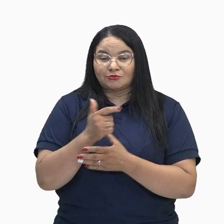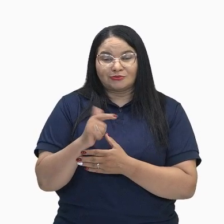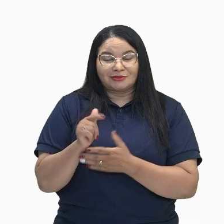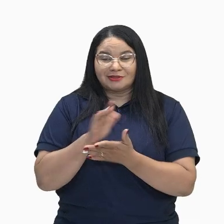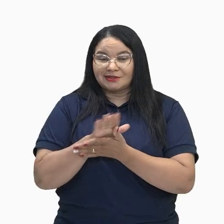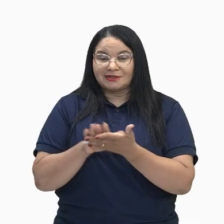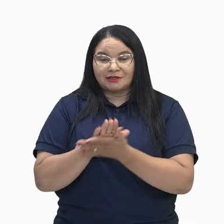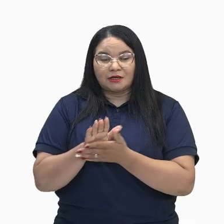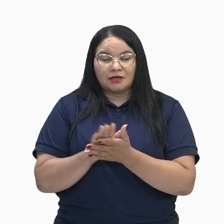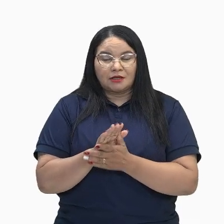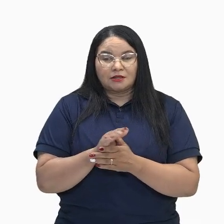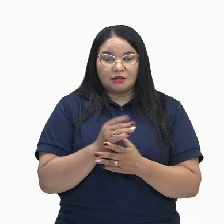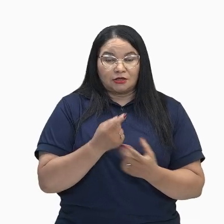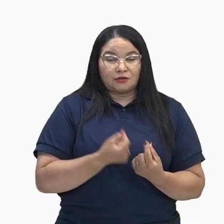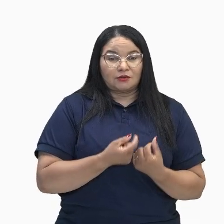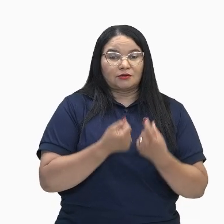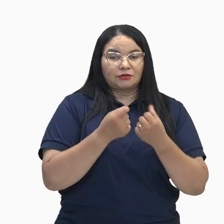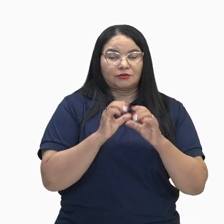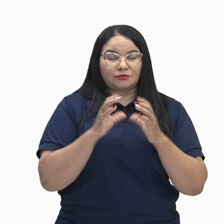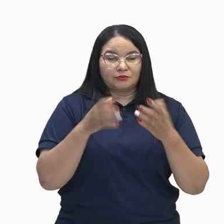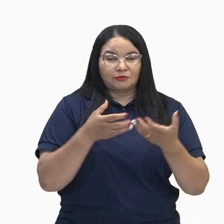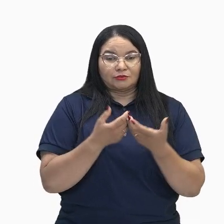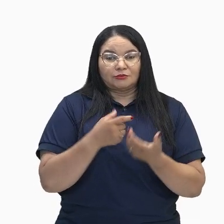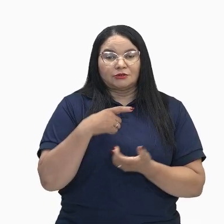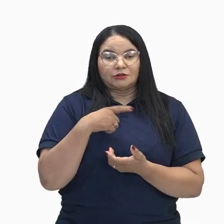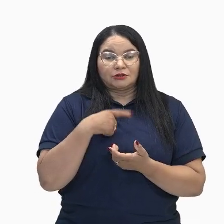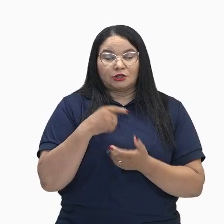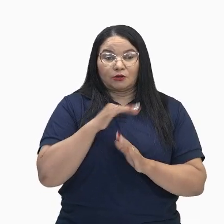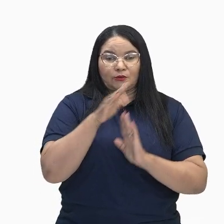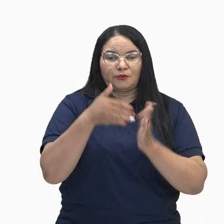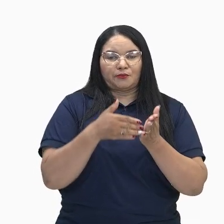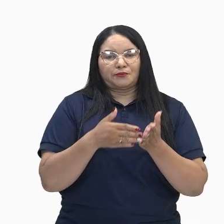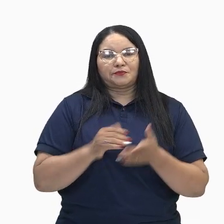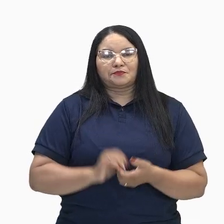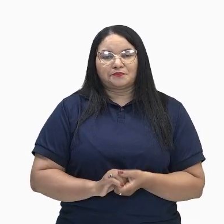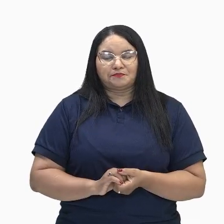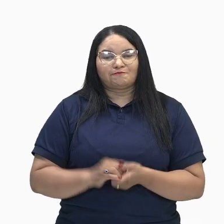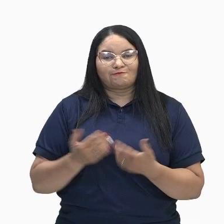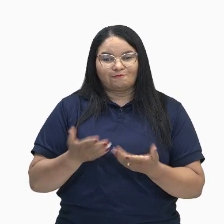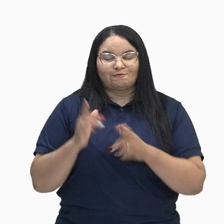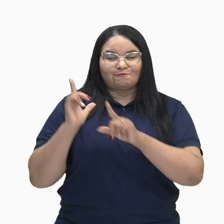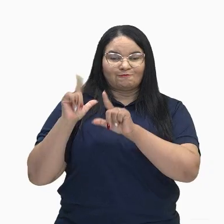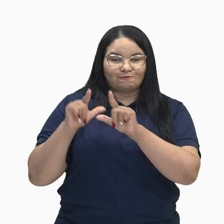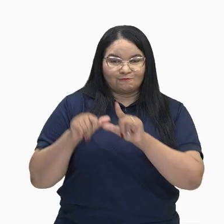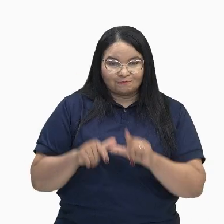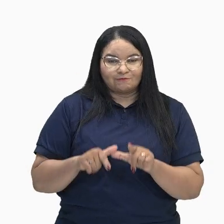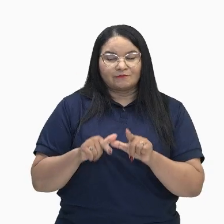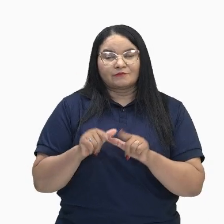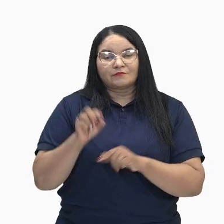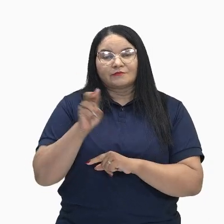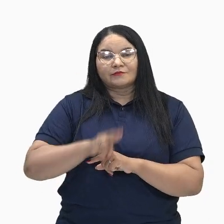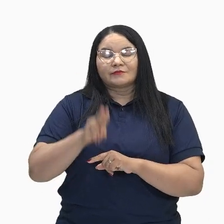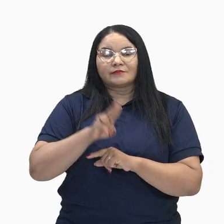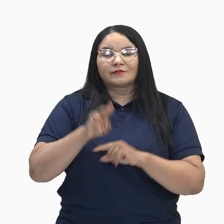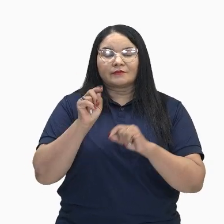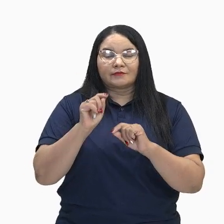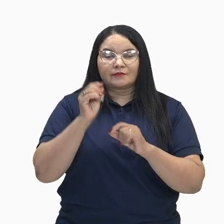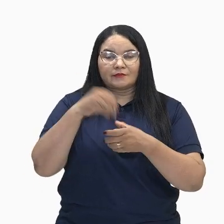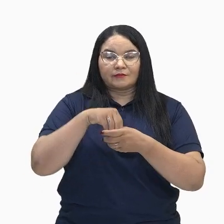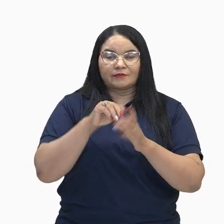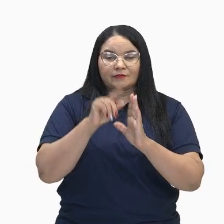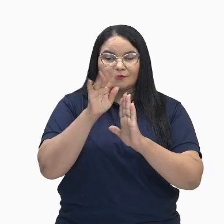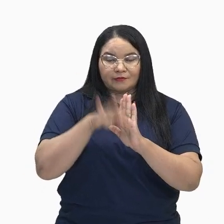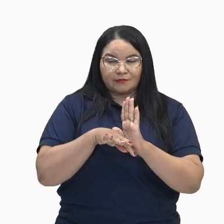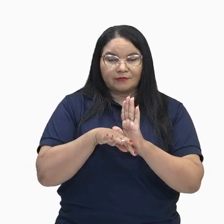e em grande quantidade, em grande riqueza. Então, o paradoxo ele está sendo utilizado nesse texto dessa